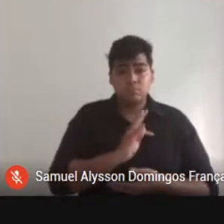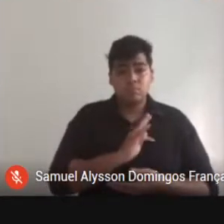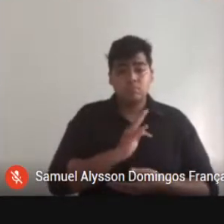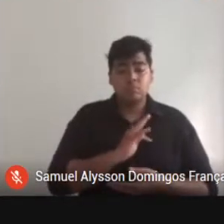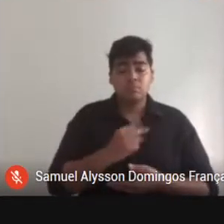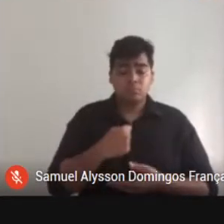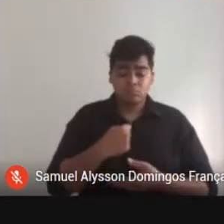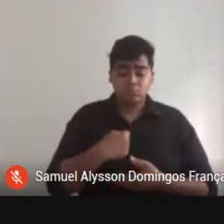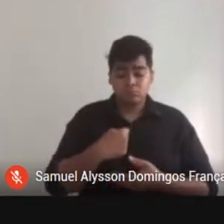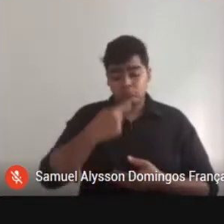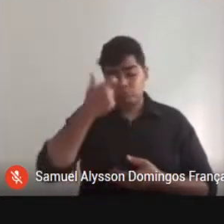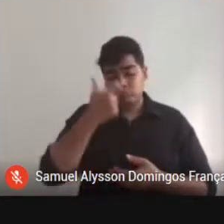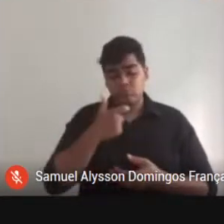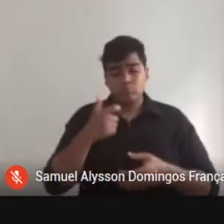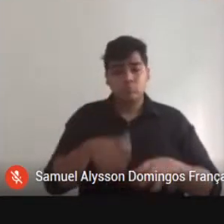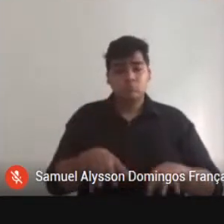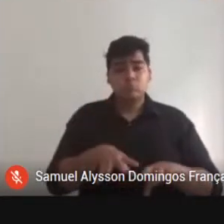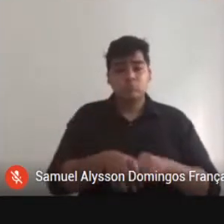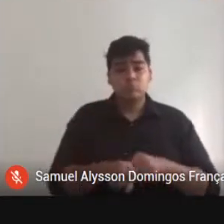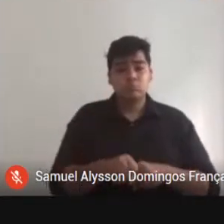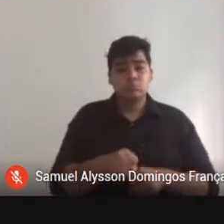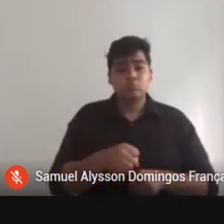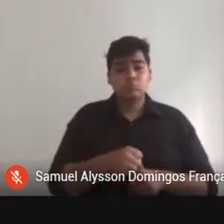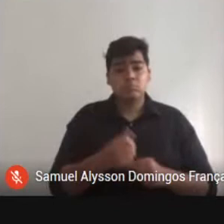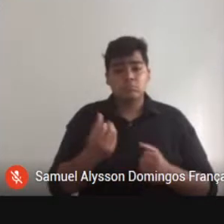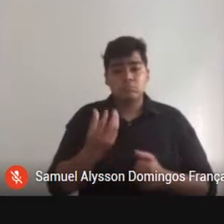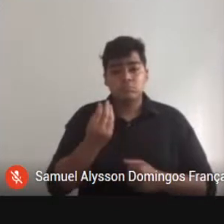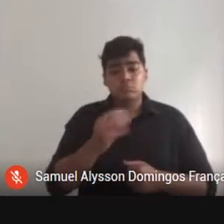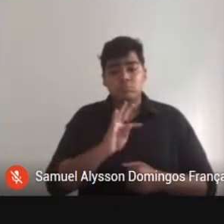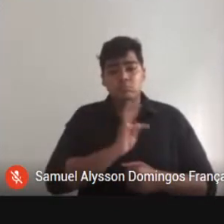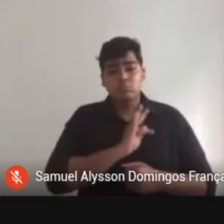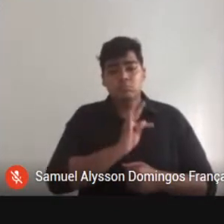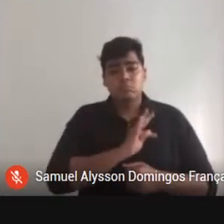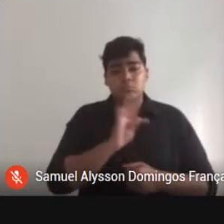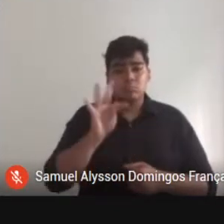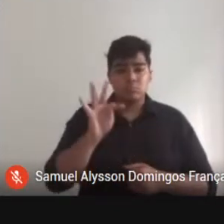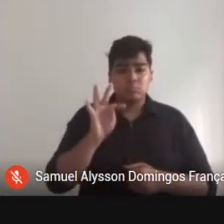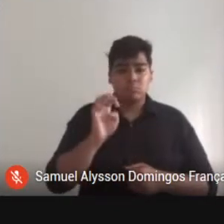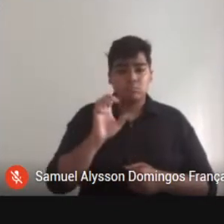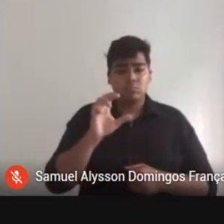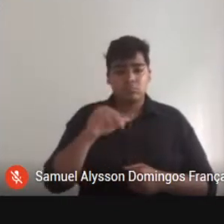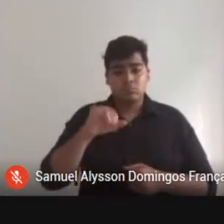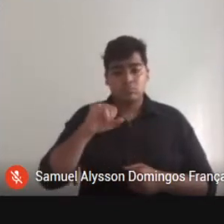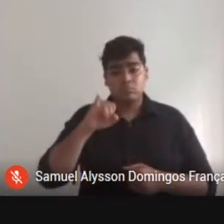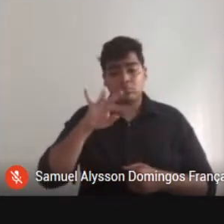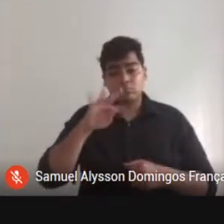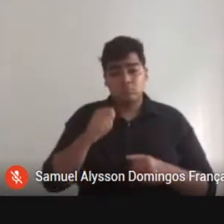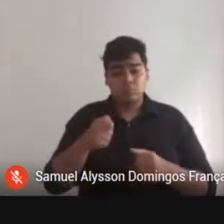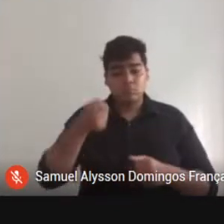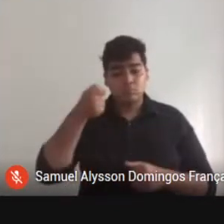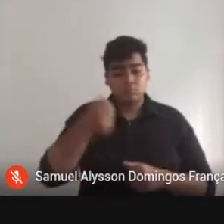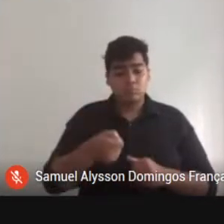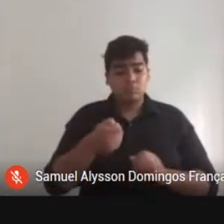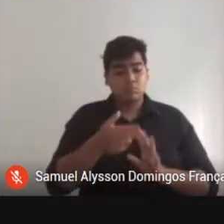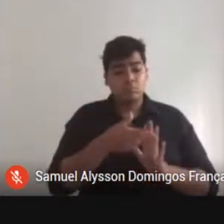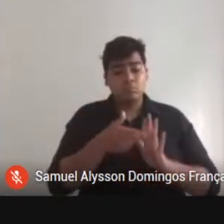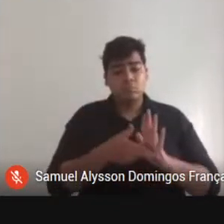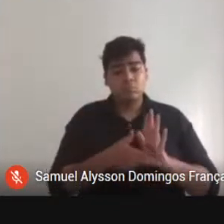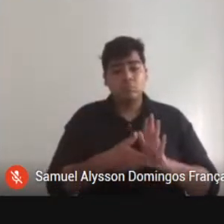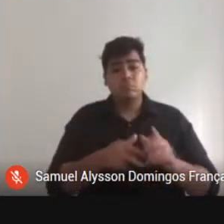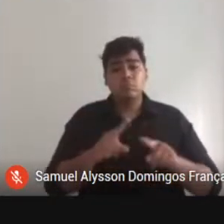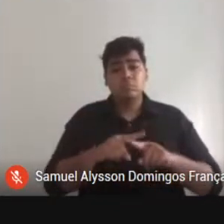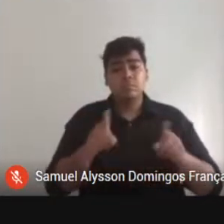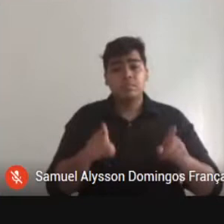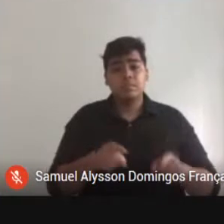técnico, eu vou chamar assim, muito tecnicista, em que a gente se concentrava muito em entender as normas técnicas, mas aqui a gente vai um pouco além, entender o desenho